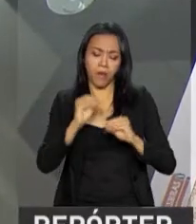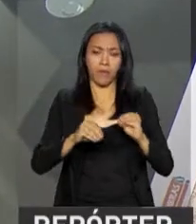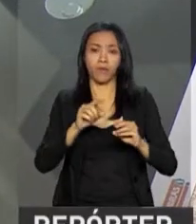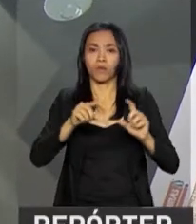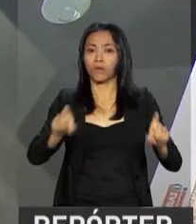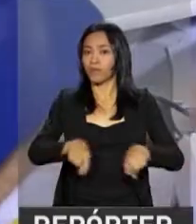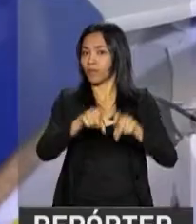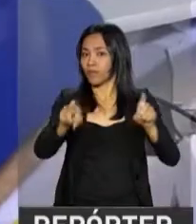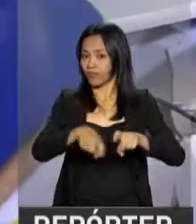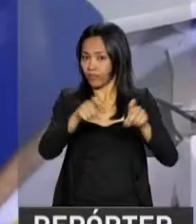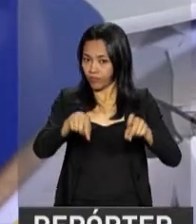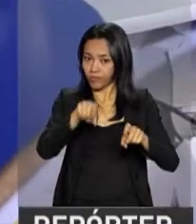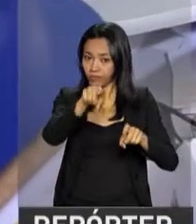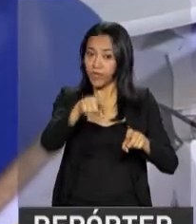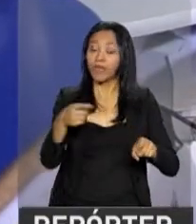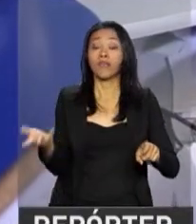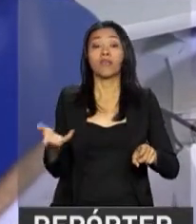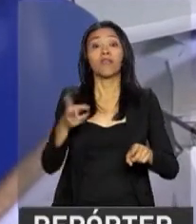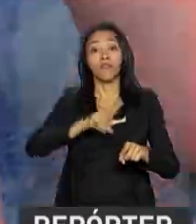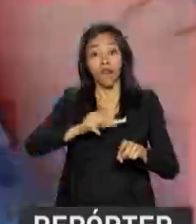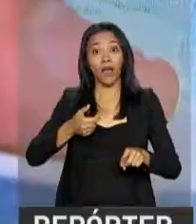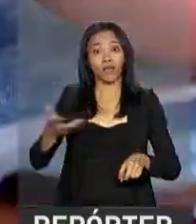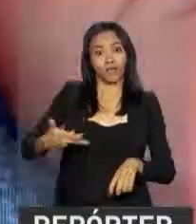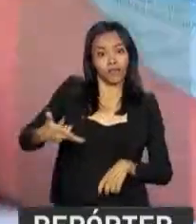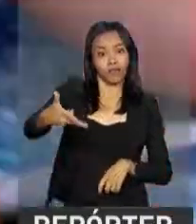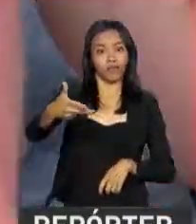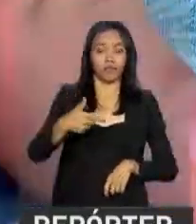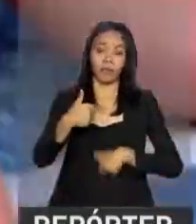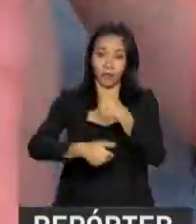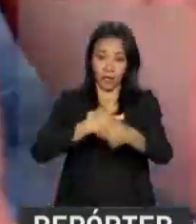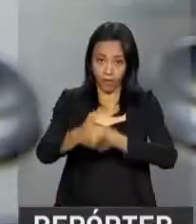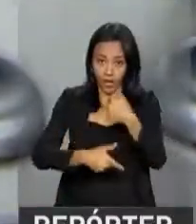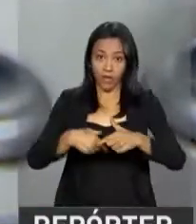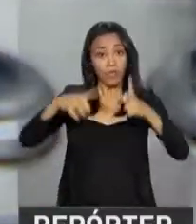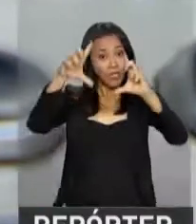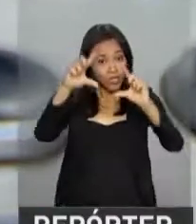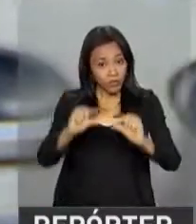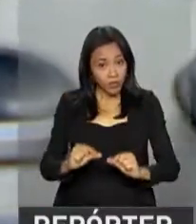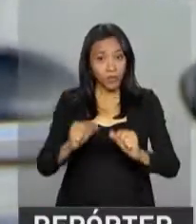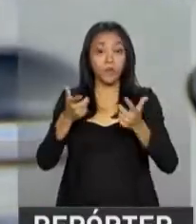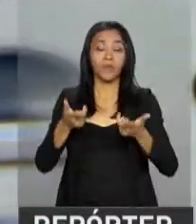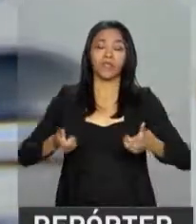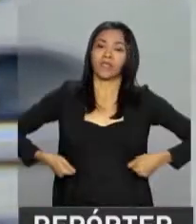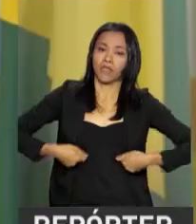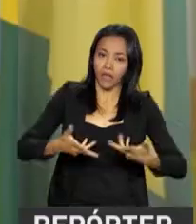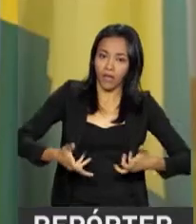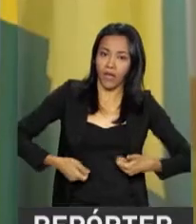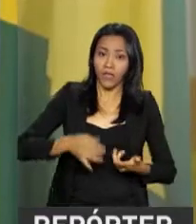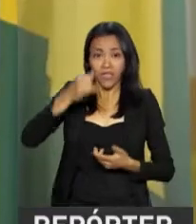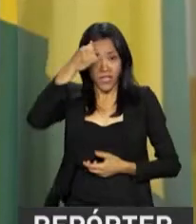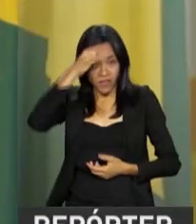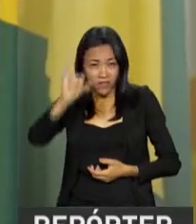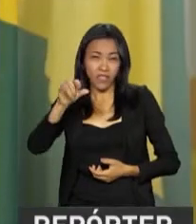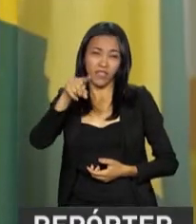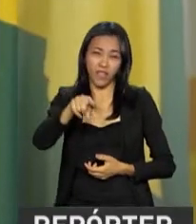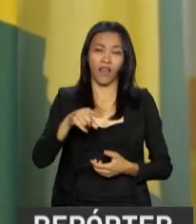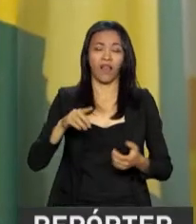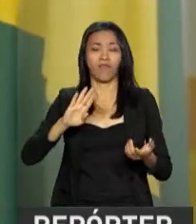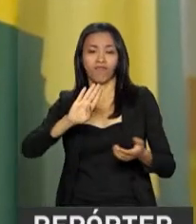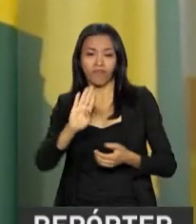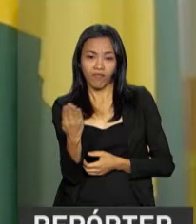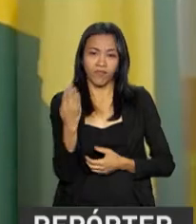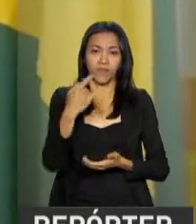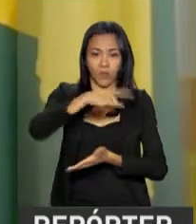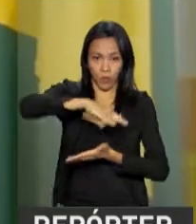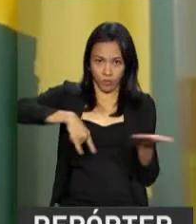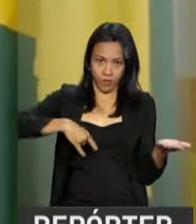brasileiros o que vai agilizar o trabalho diminuir custos e evitar fraudes essas são as metas do programa brasil